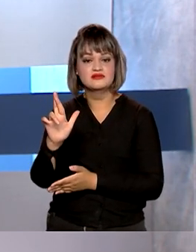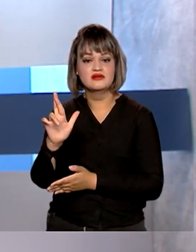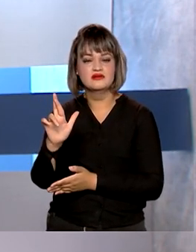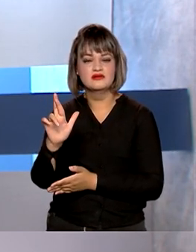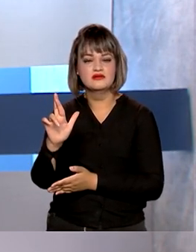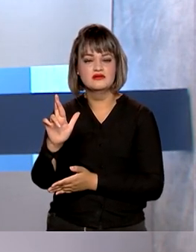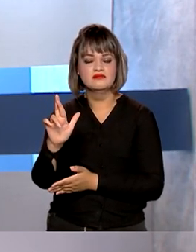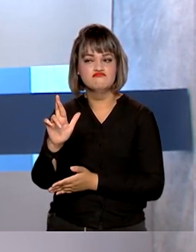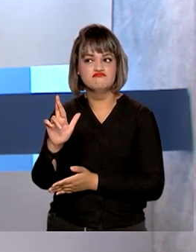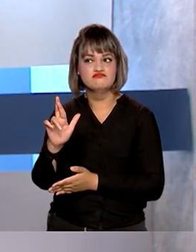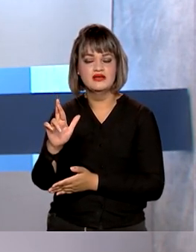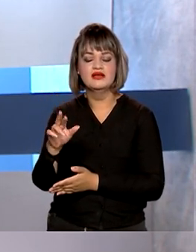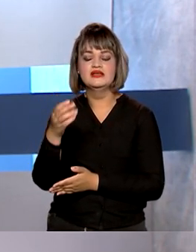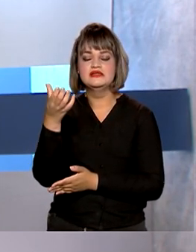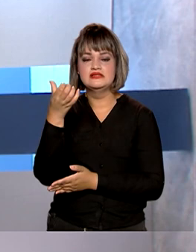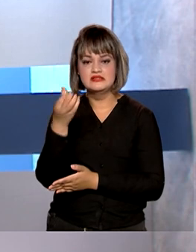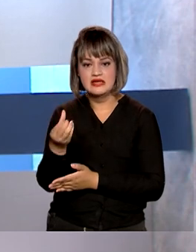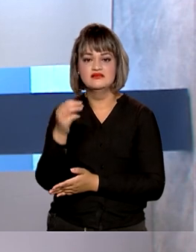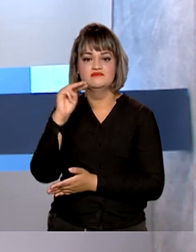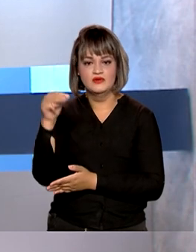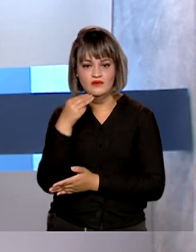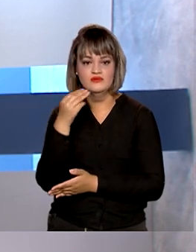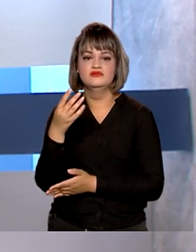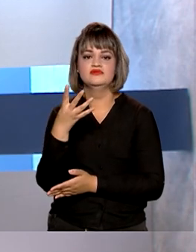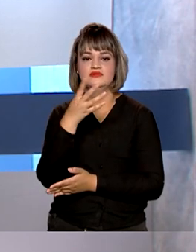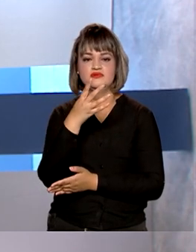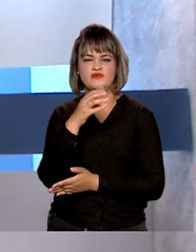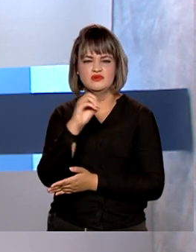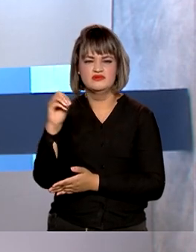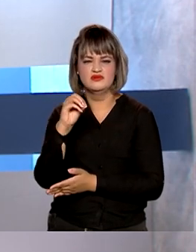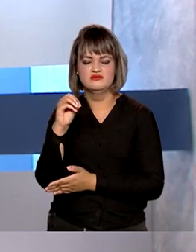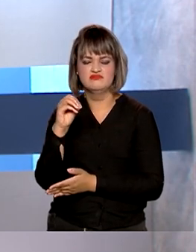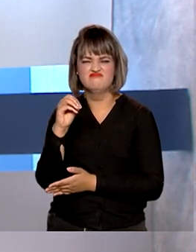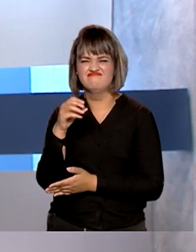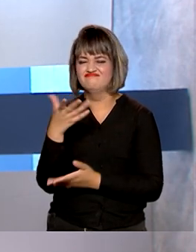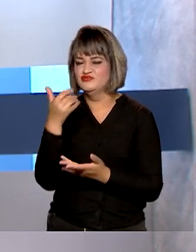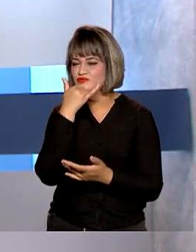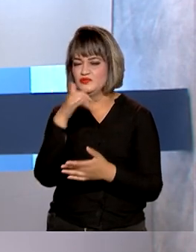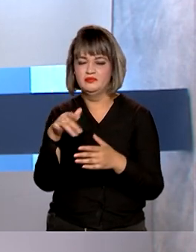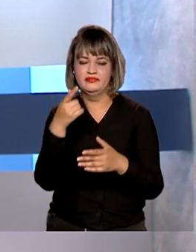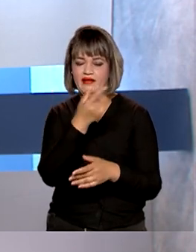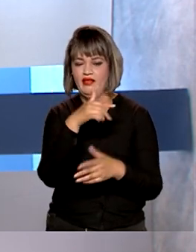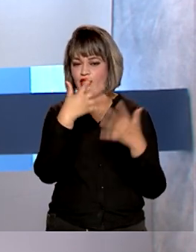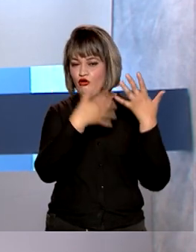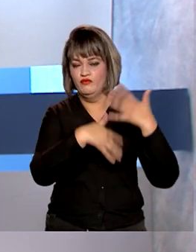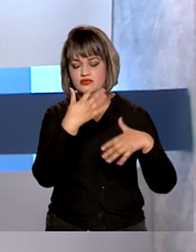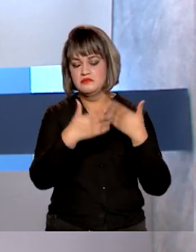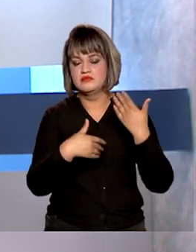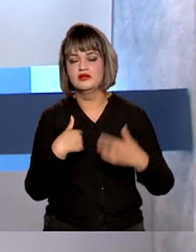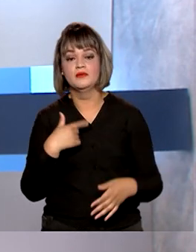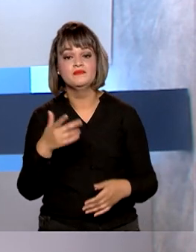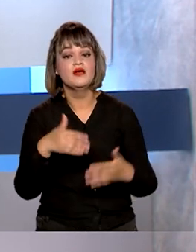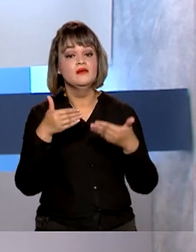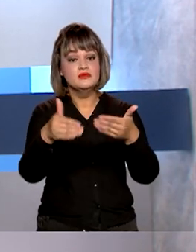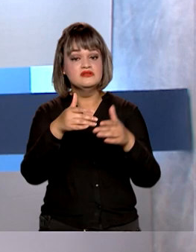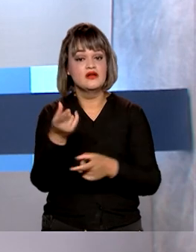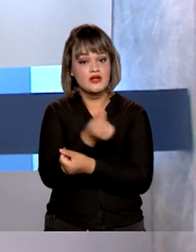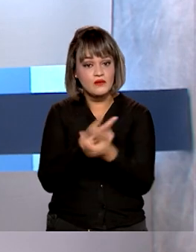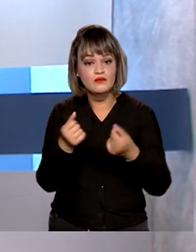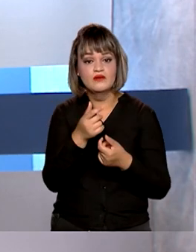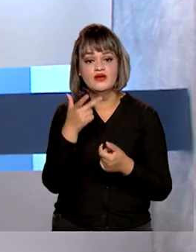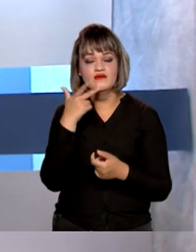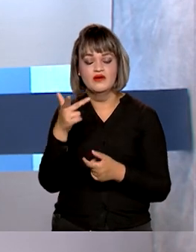e seis bilhões e quatrocentos milhões de reais para compra e fornecimento de vacinas segundo o ministério da economia